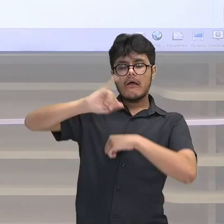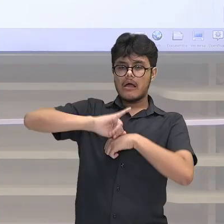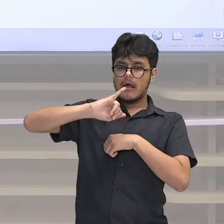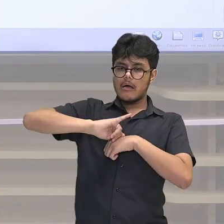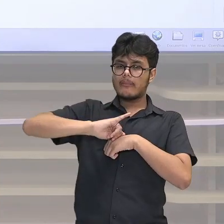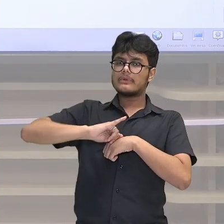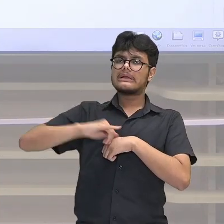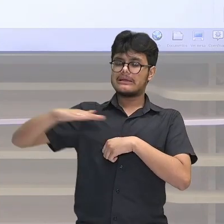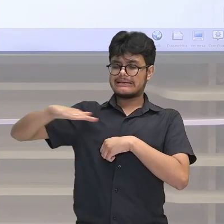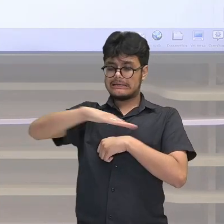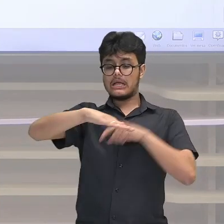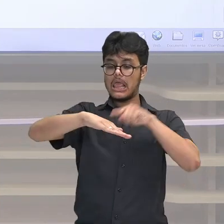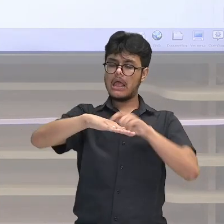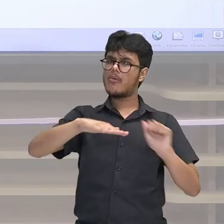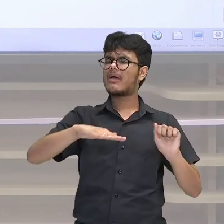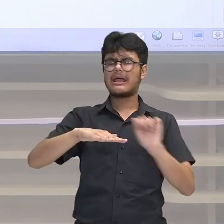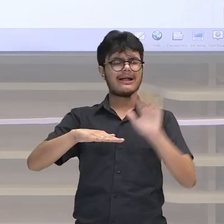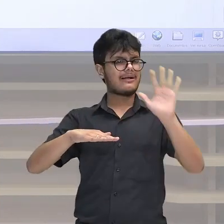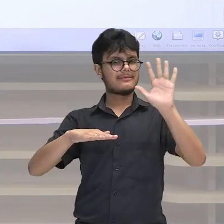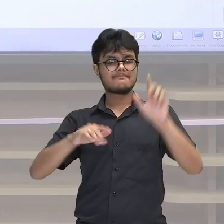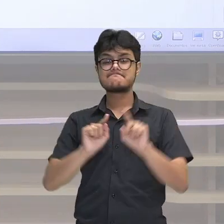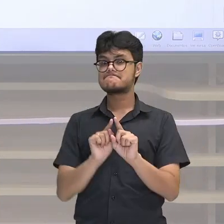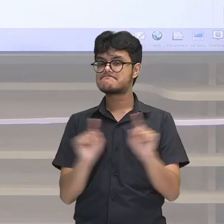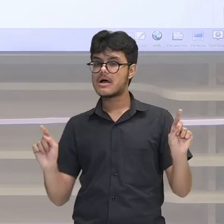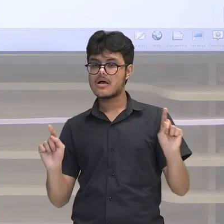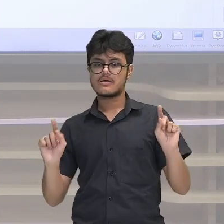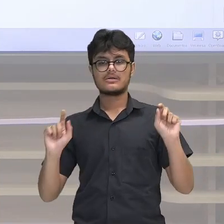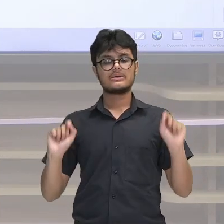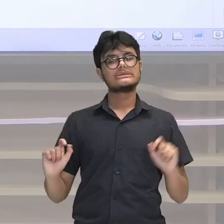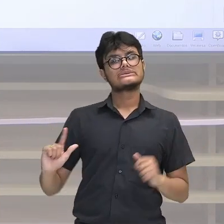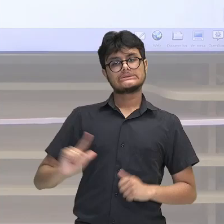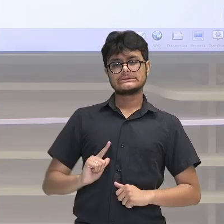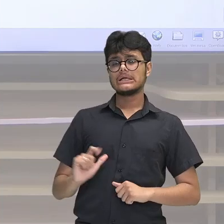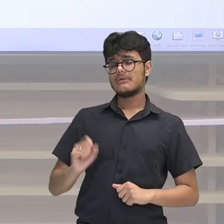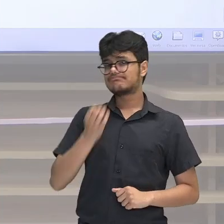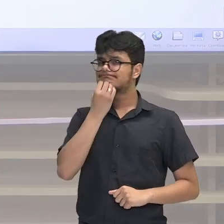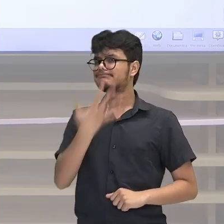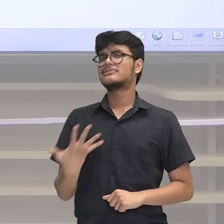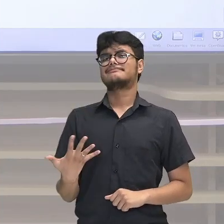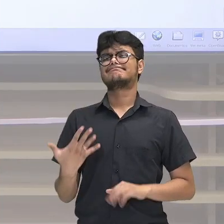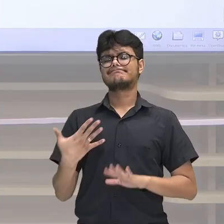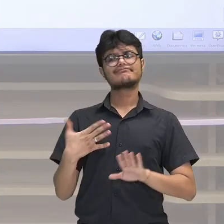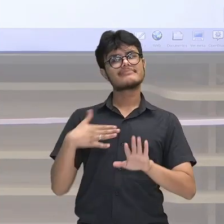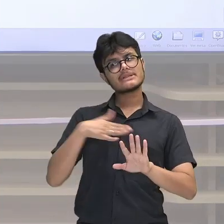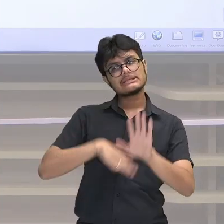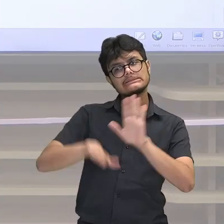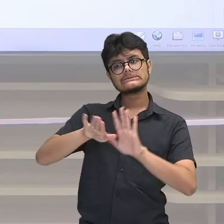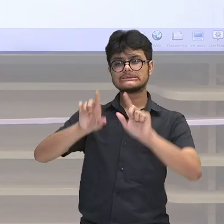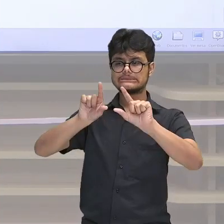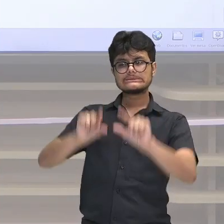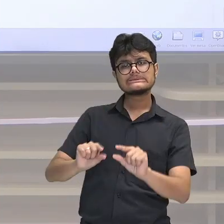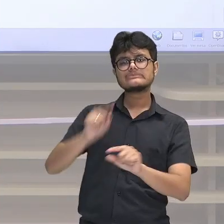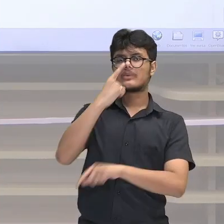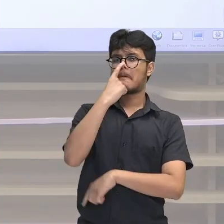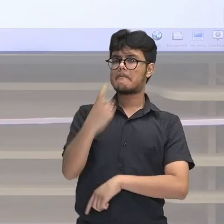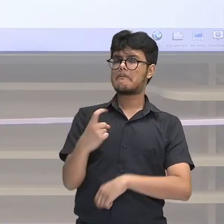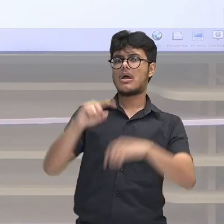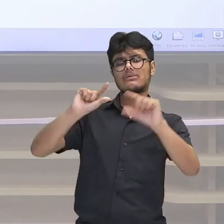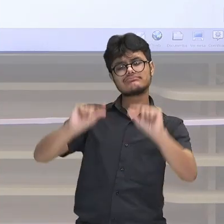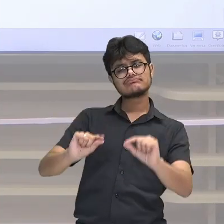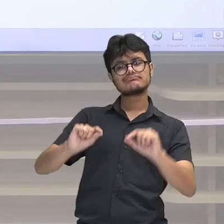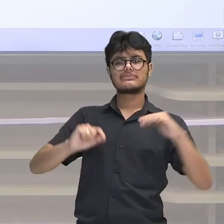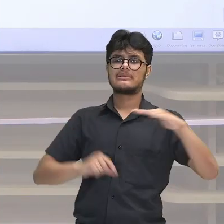mais caros, mas eles possuem esse lado positivo por não estarem